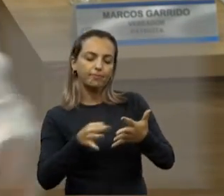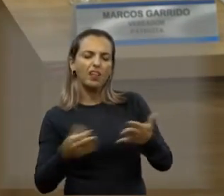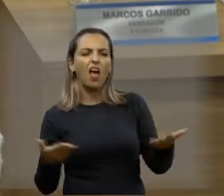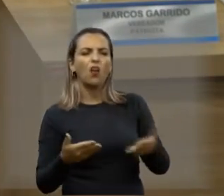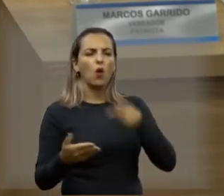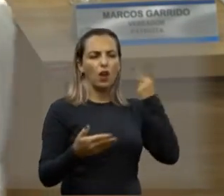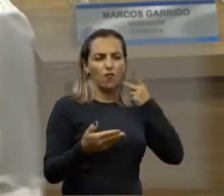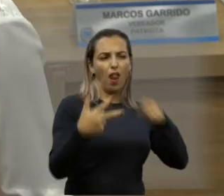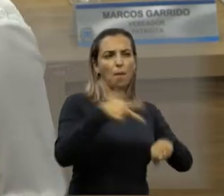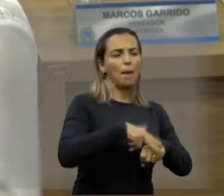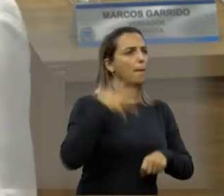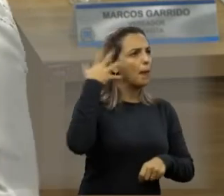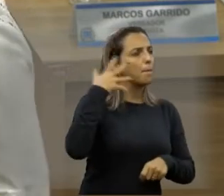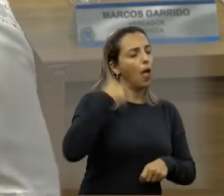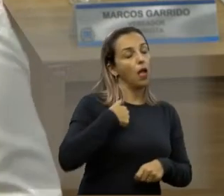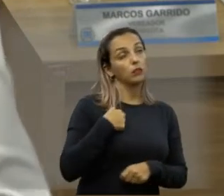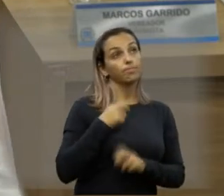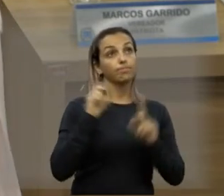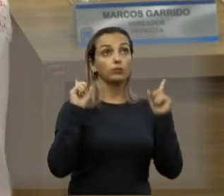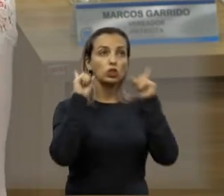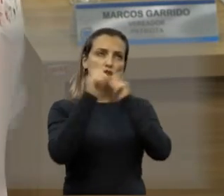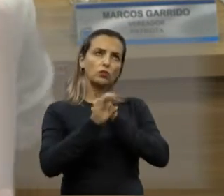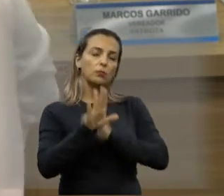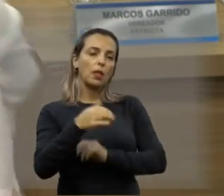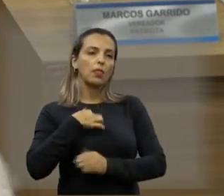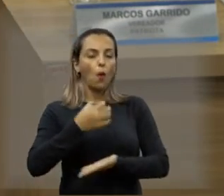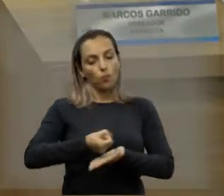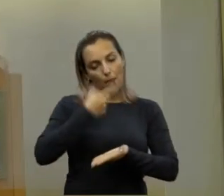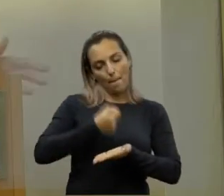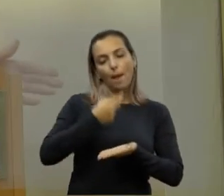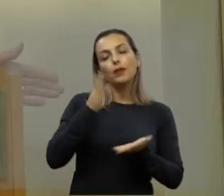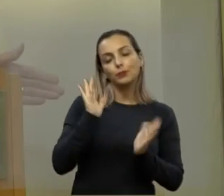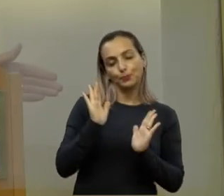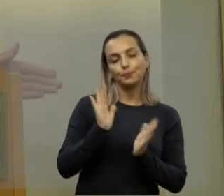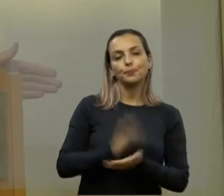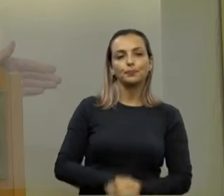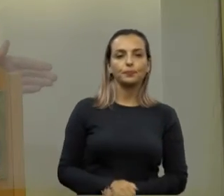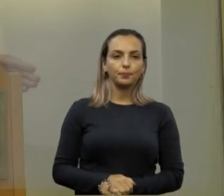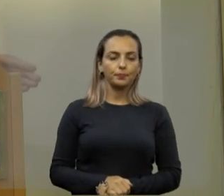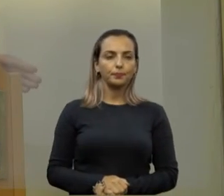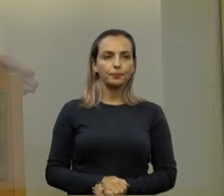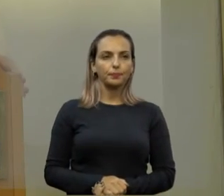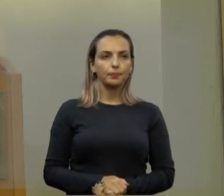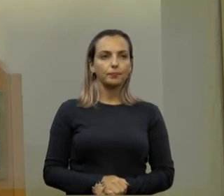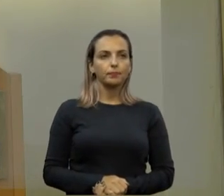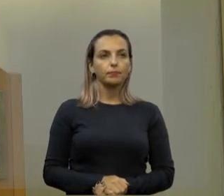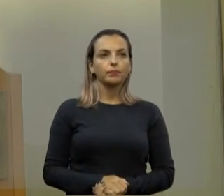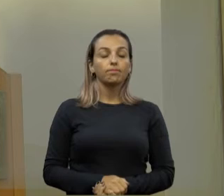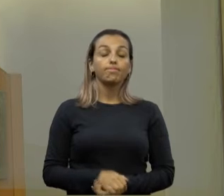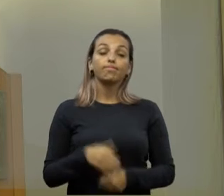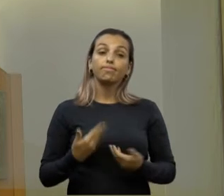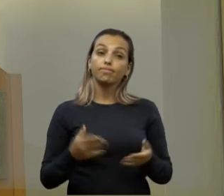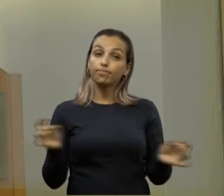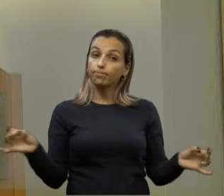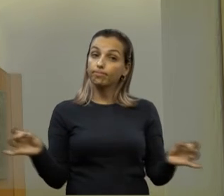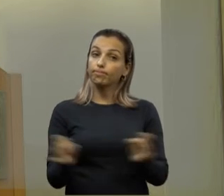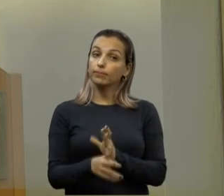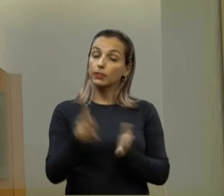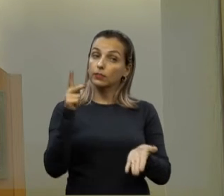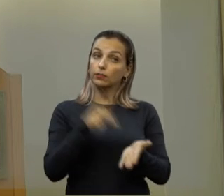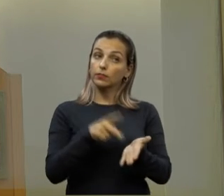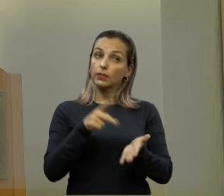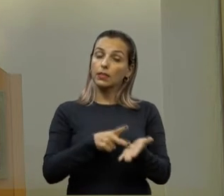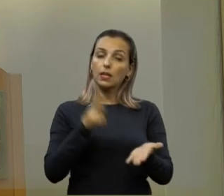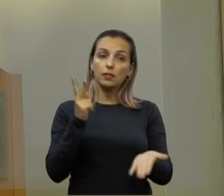agora vem falar desse jeito aí fica difícil para mim mas eu vou tomar meus remédios o bom é isso finalizamos acho que a verdade